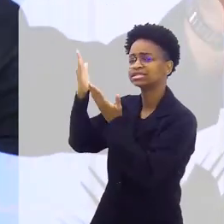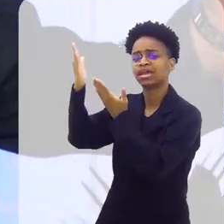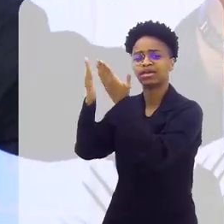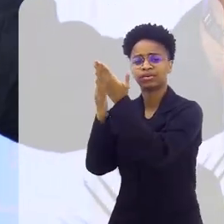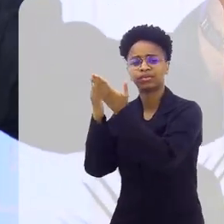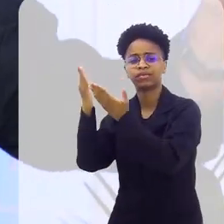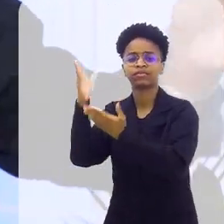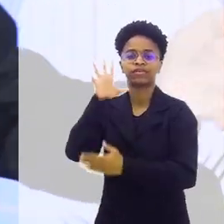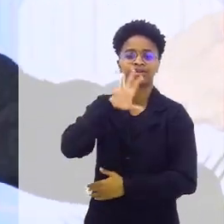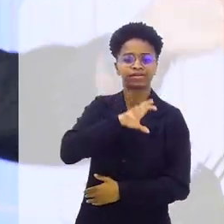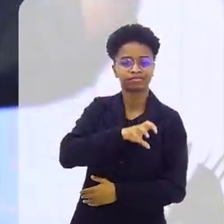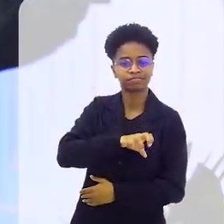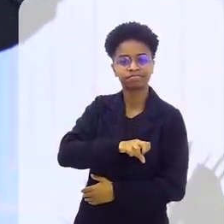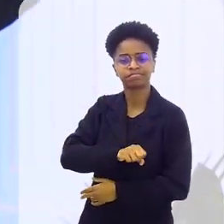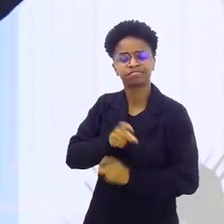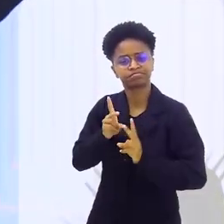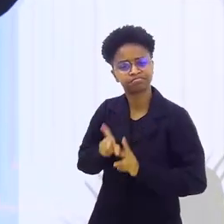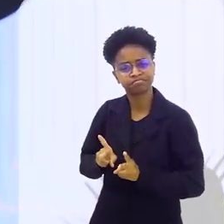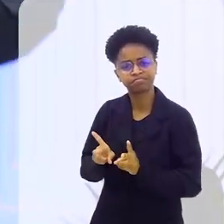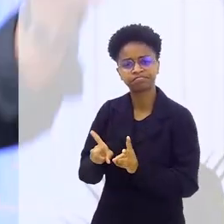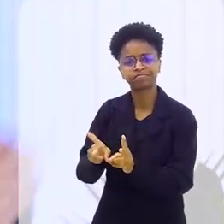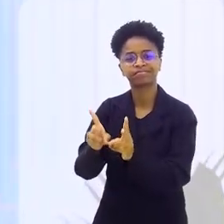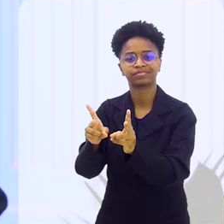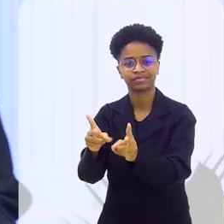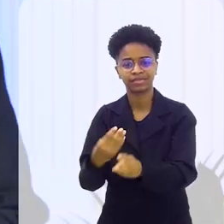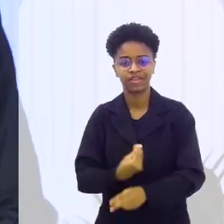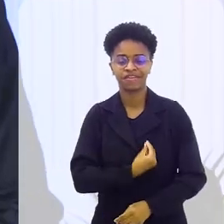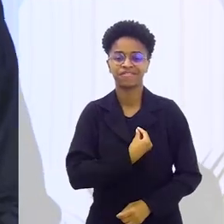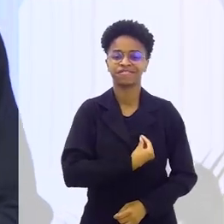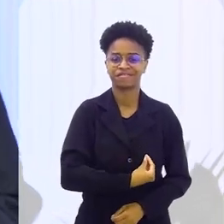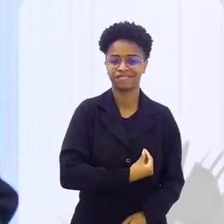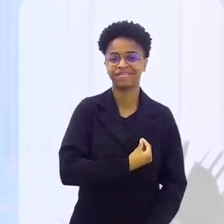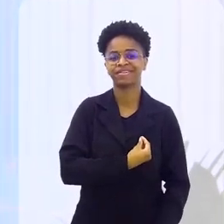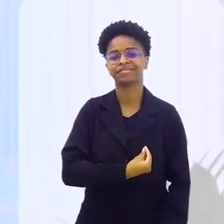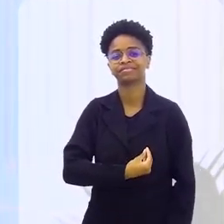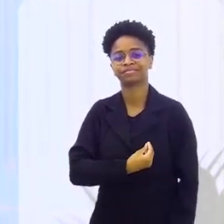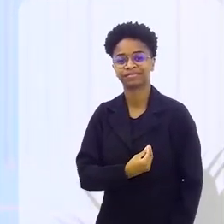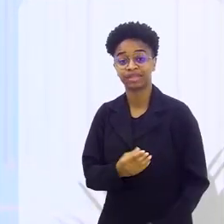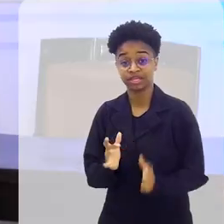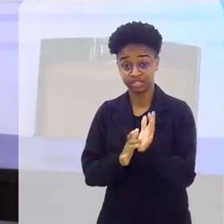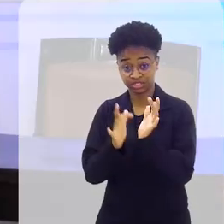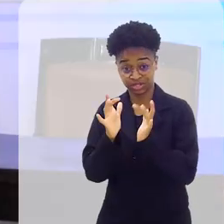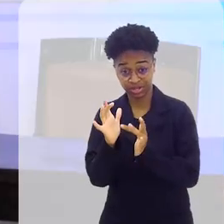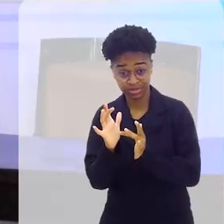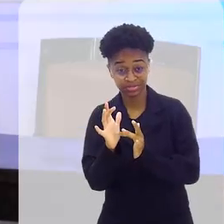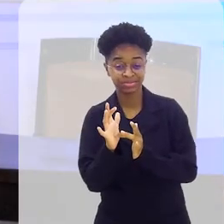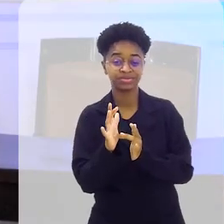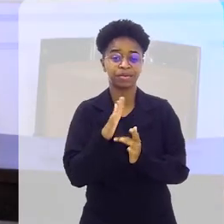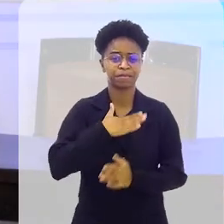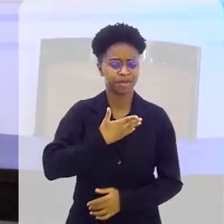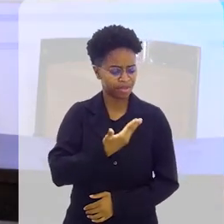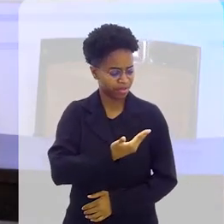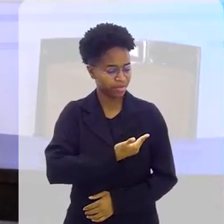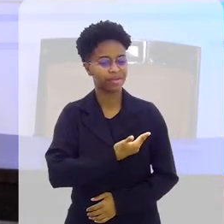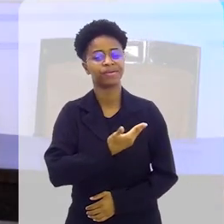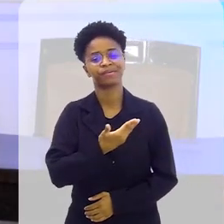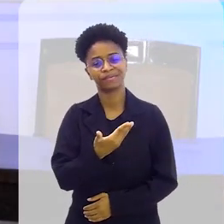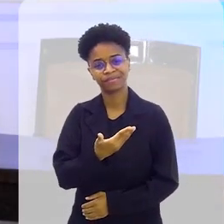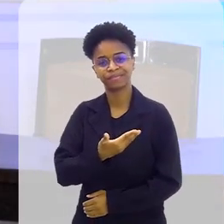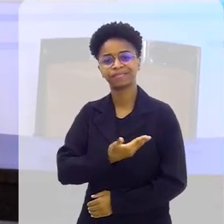e amado, e para sempre viveremos. Jesus Cristo é